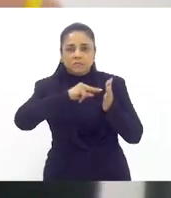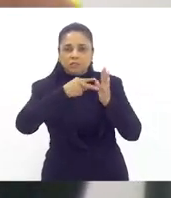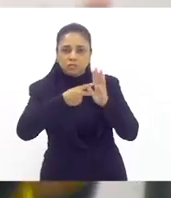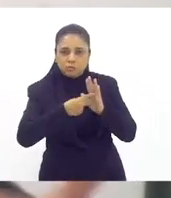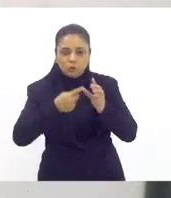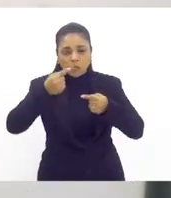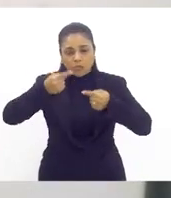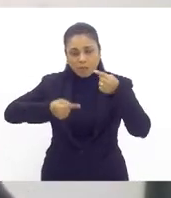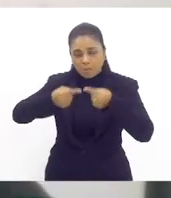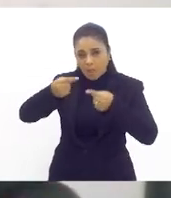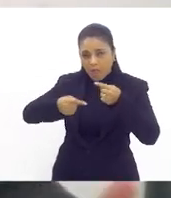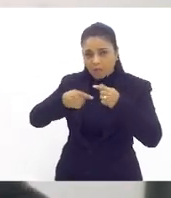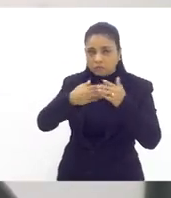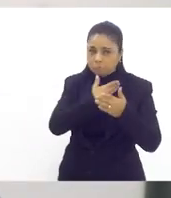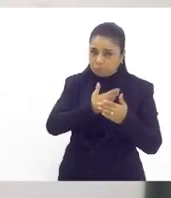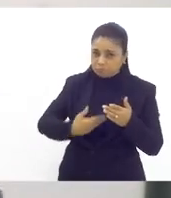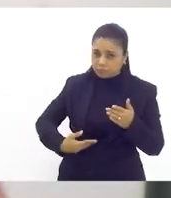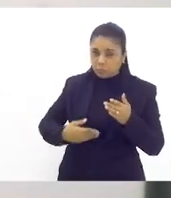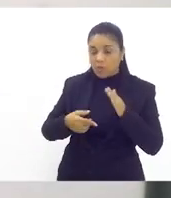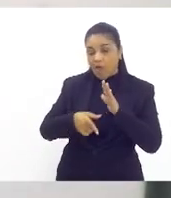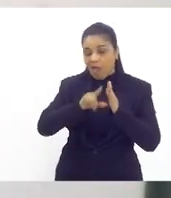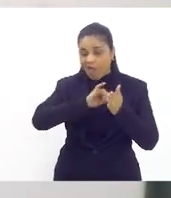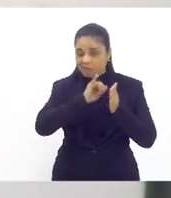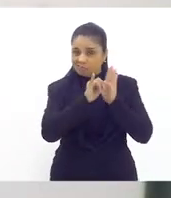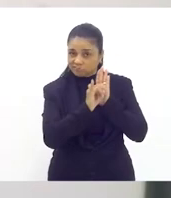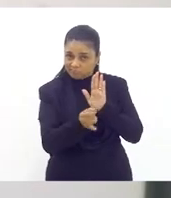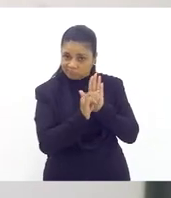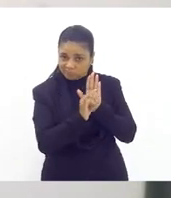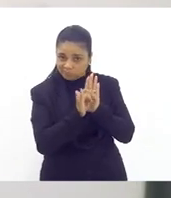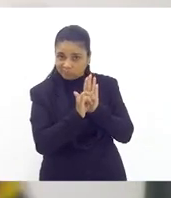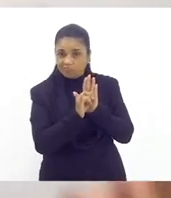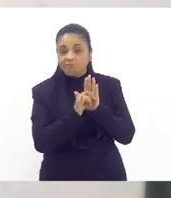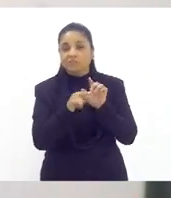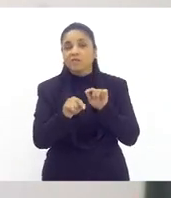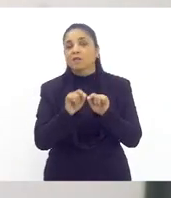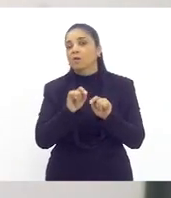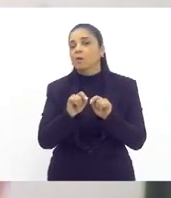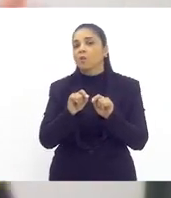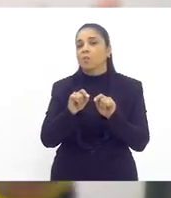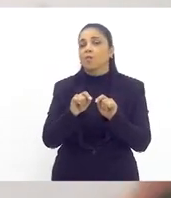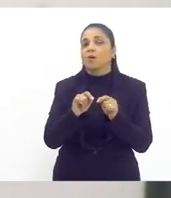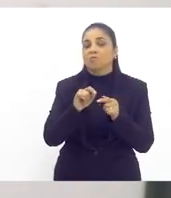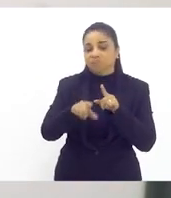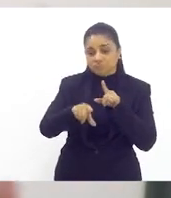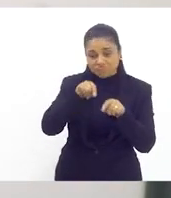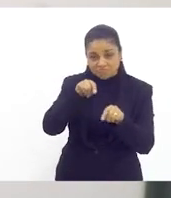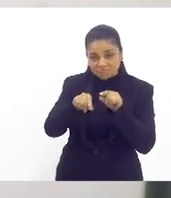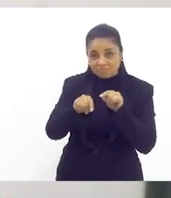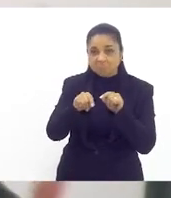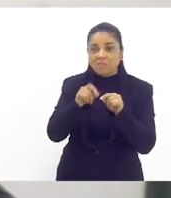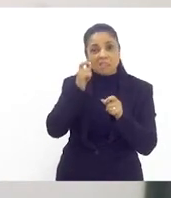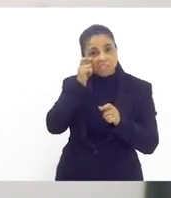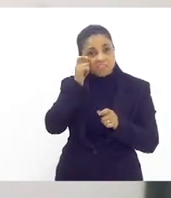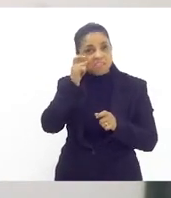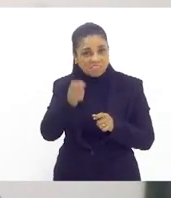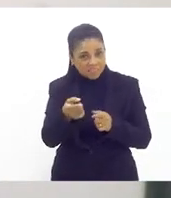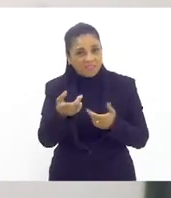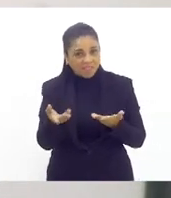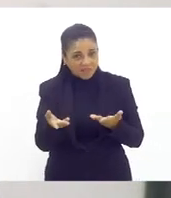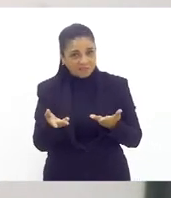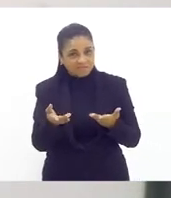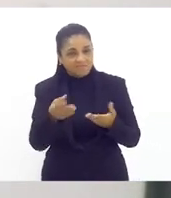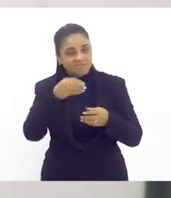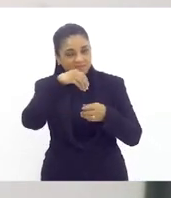público antes de lançar os editais tem uma priorização para algumas dessas Olha que possibilidade interessante que existe mesmo dentro delas